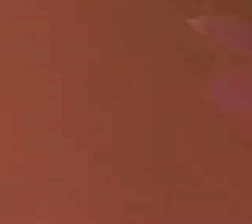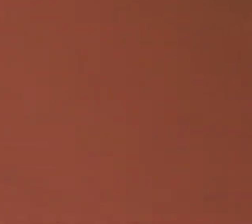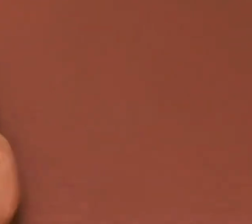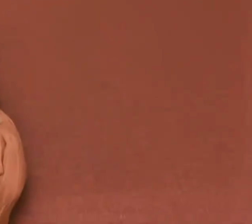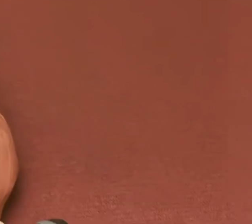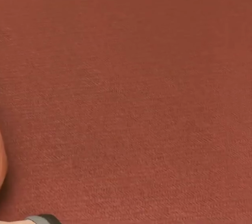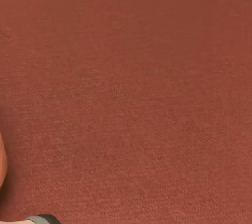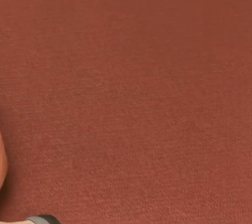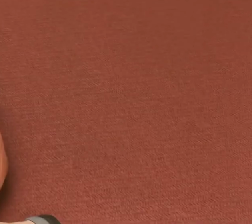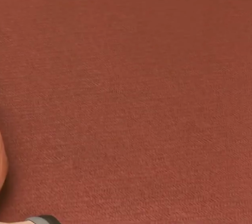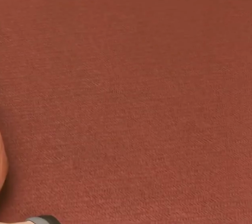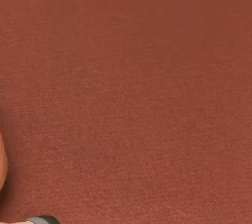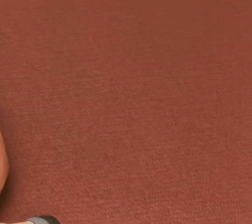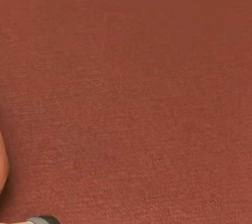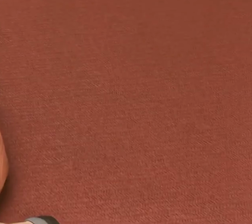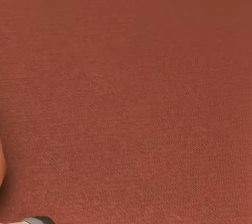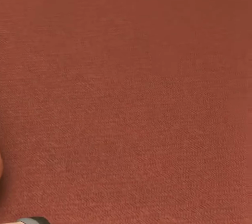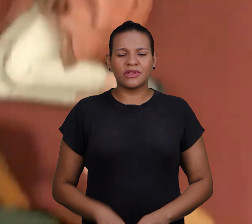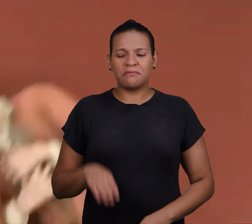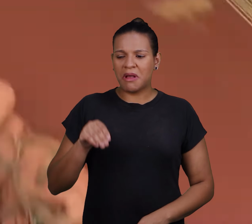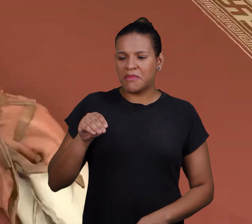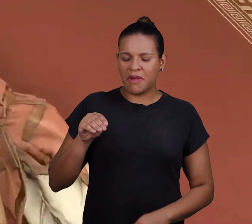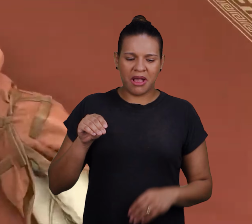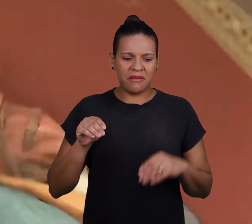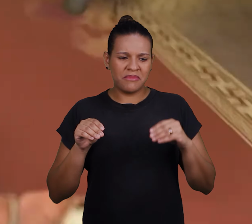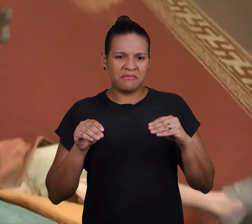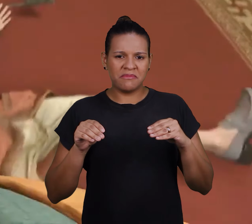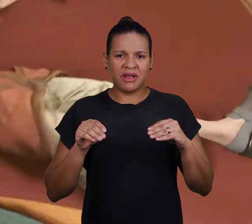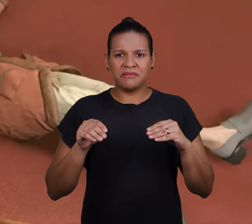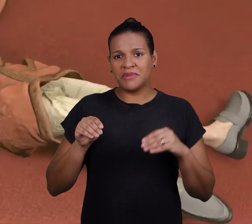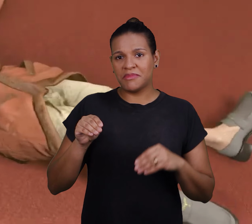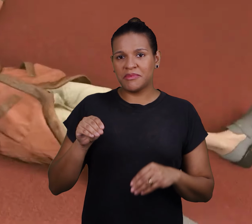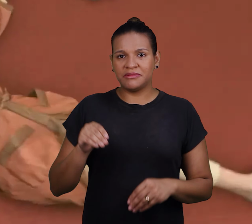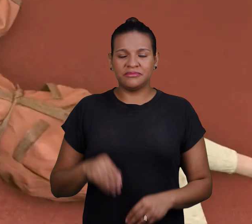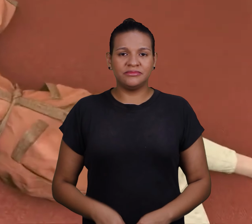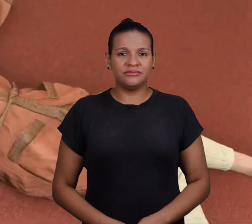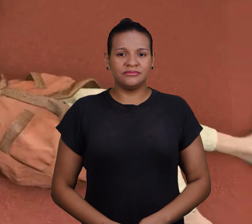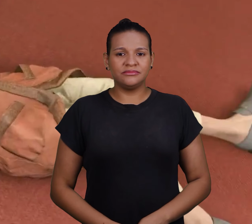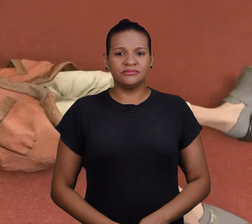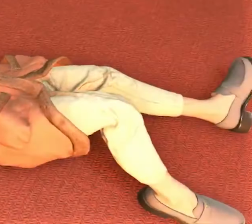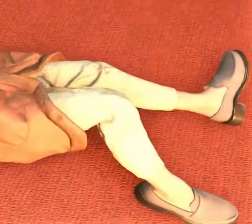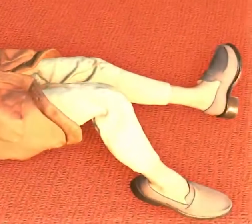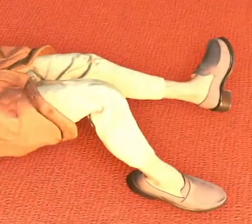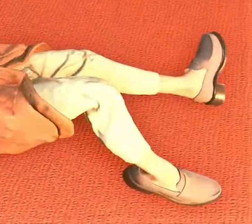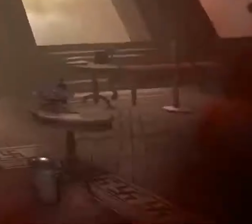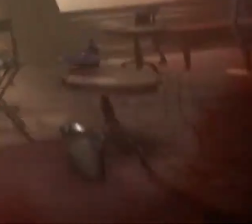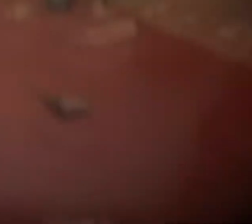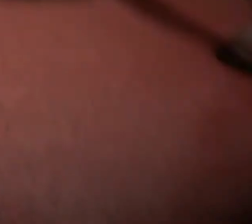Mr. Redfield, would you step into the box? No! Oh, she's seen!